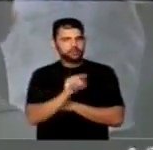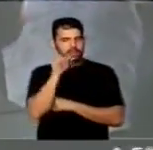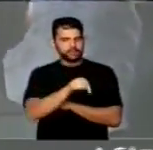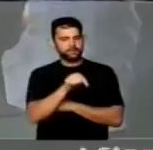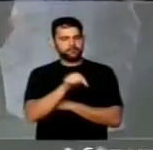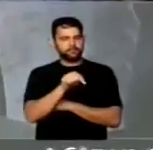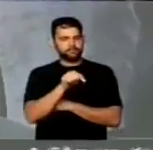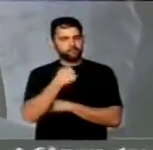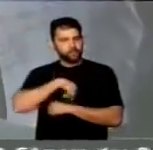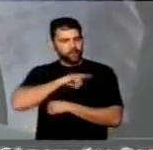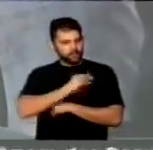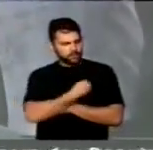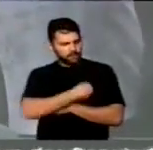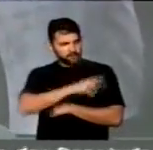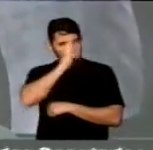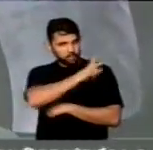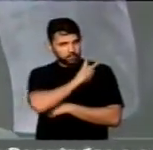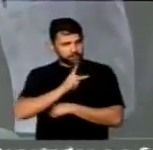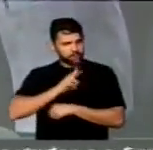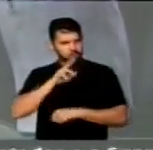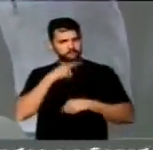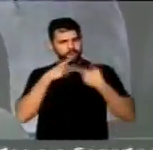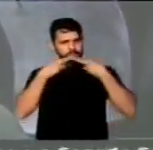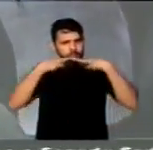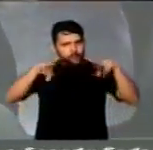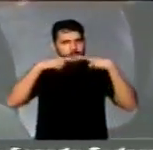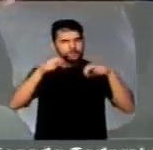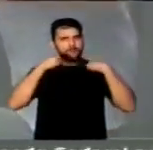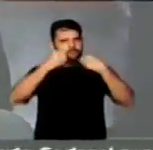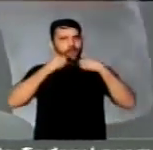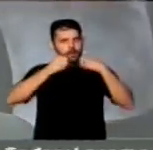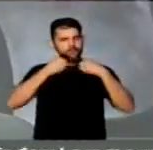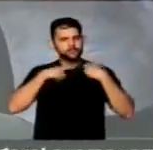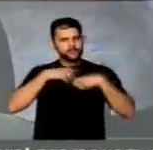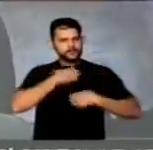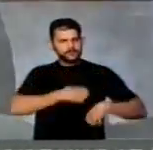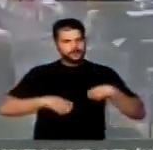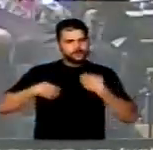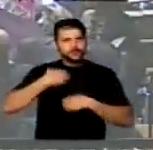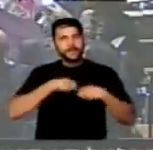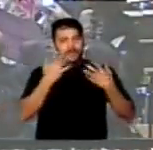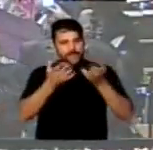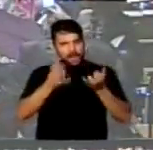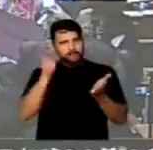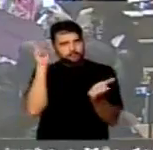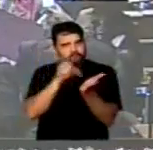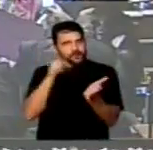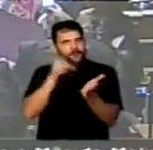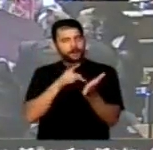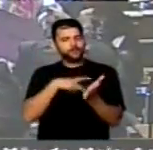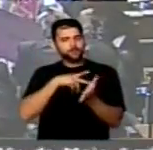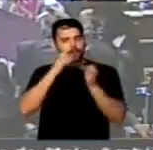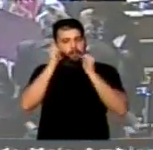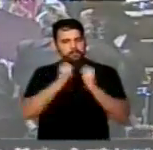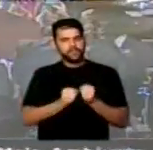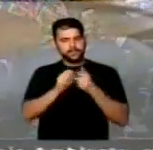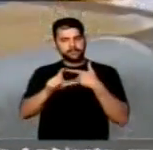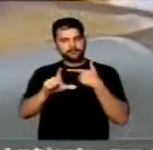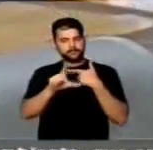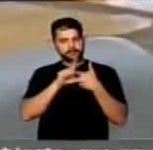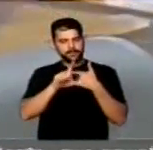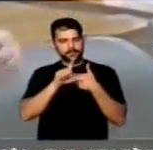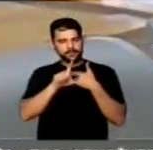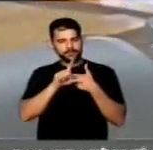país. Estamos aqui, senhor presidente, protestando, indignadas, querendo realmente que o poder